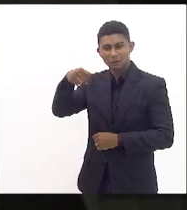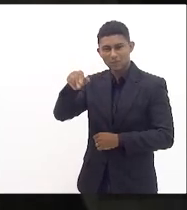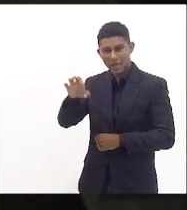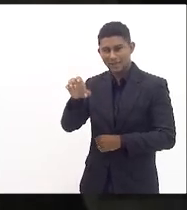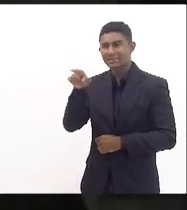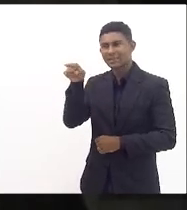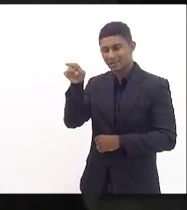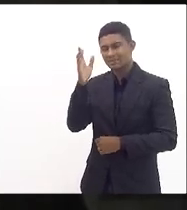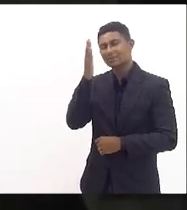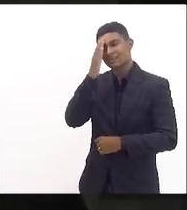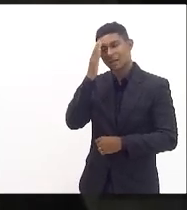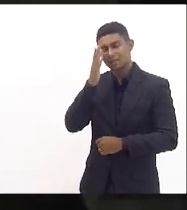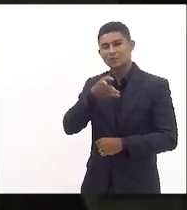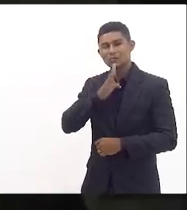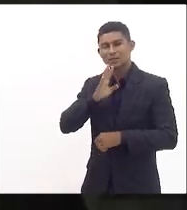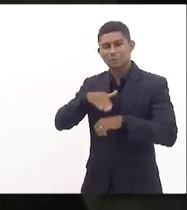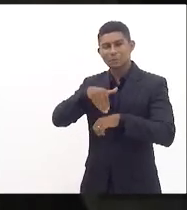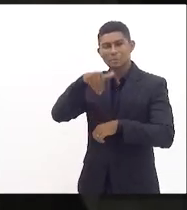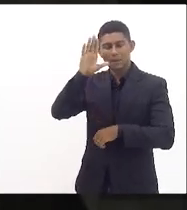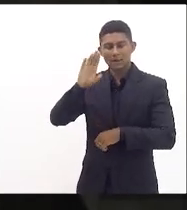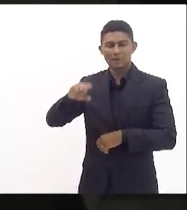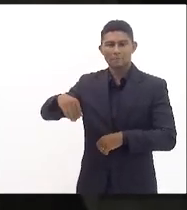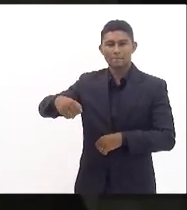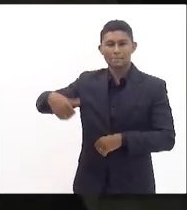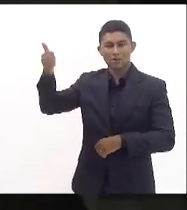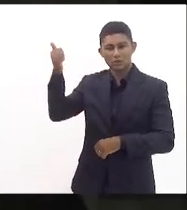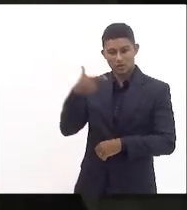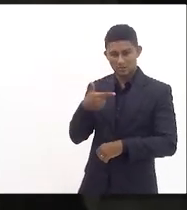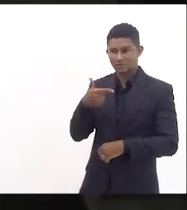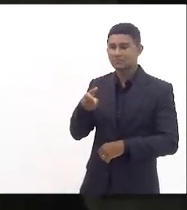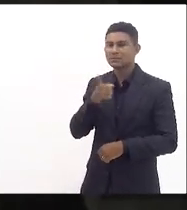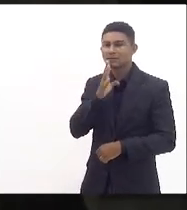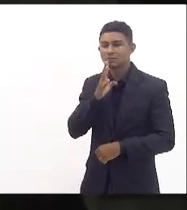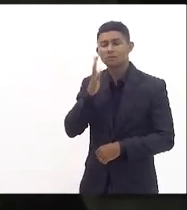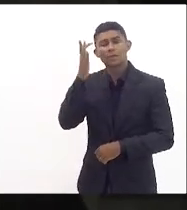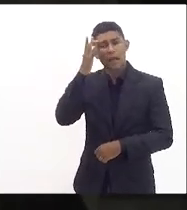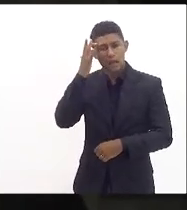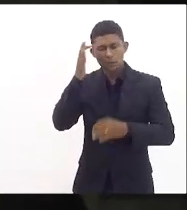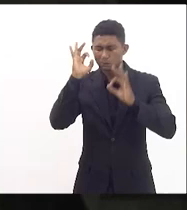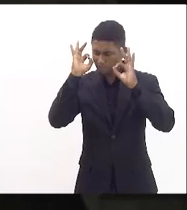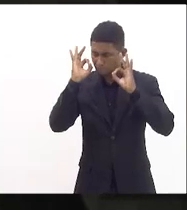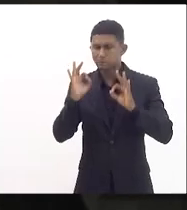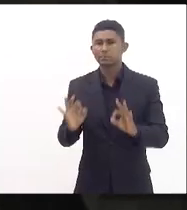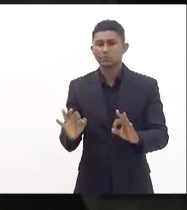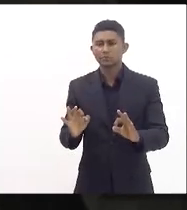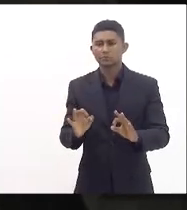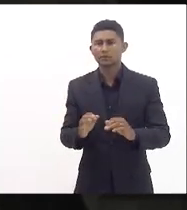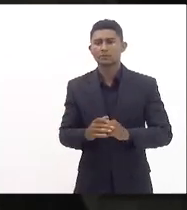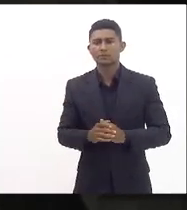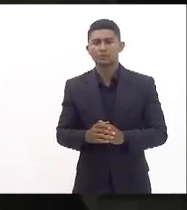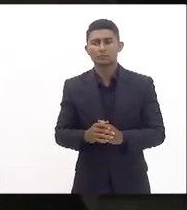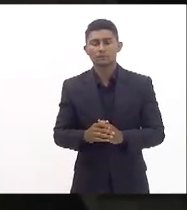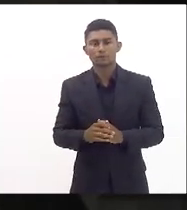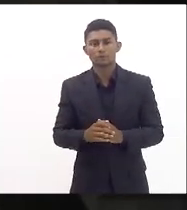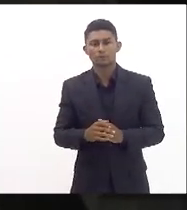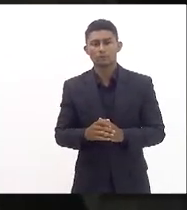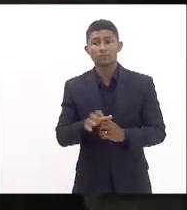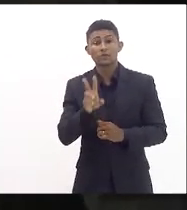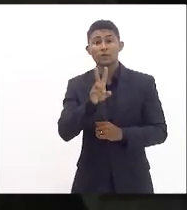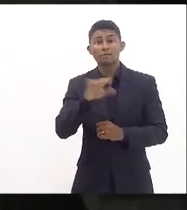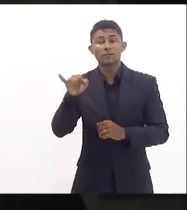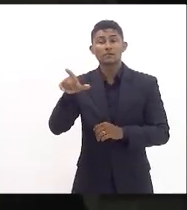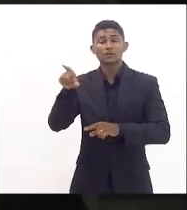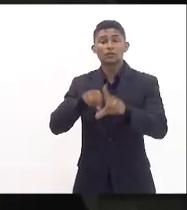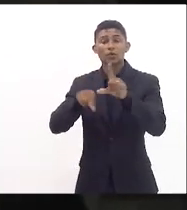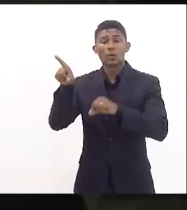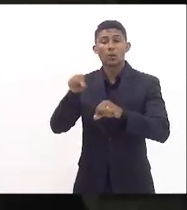francesas melhor do que eu, e eu acho isso correto, aí se escolherá o novo